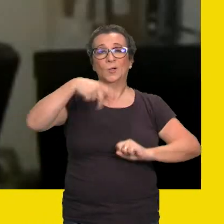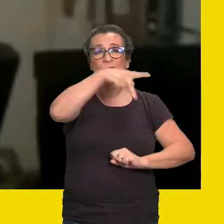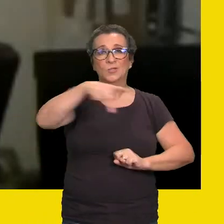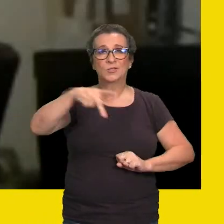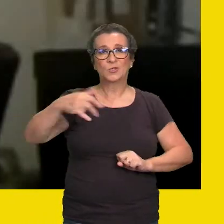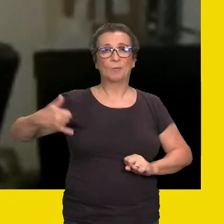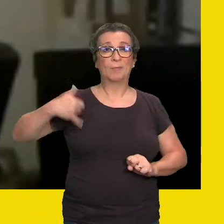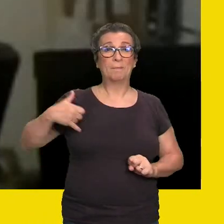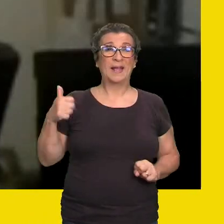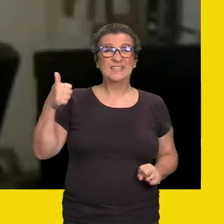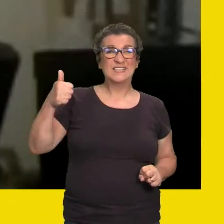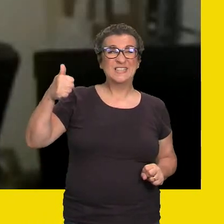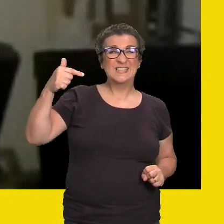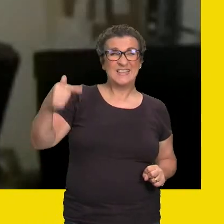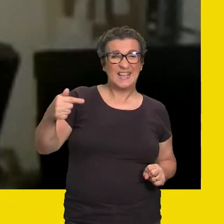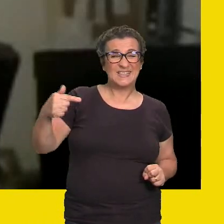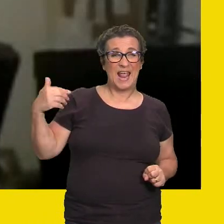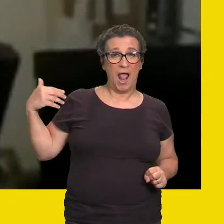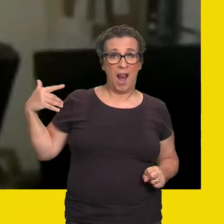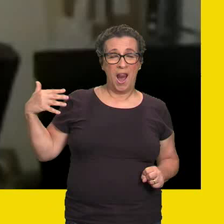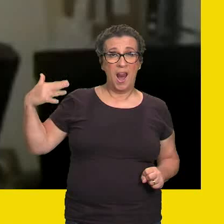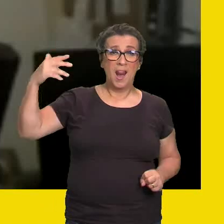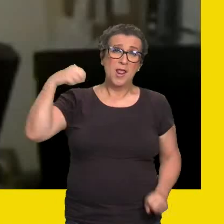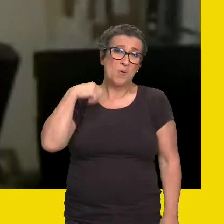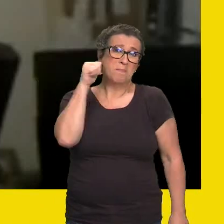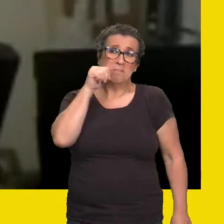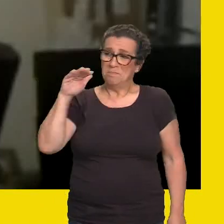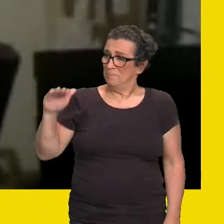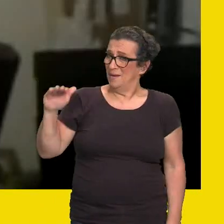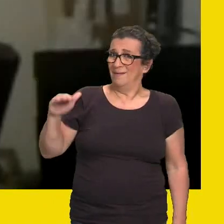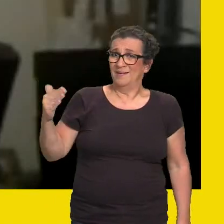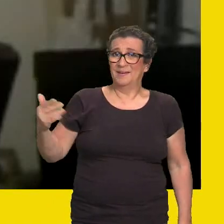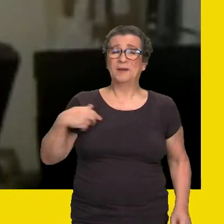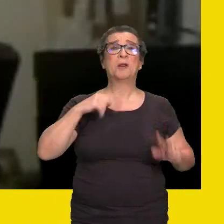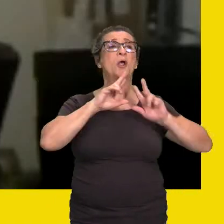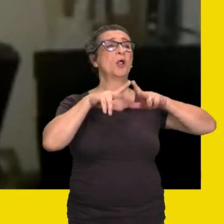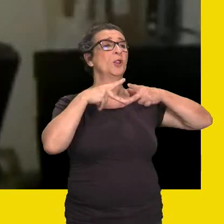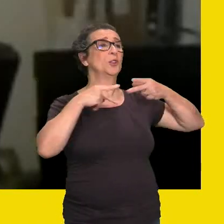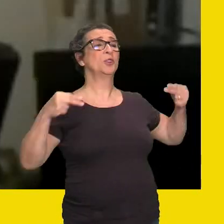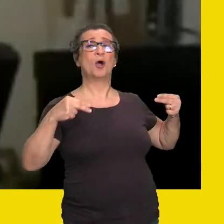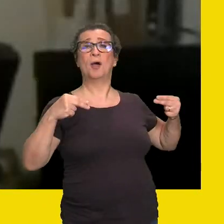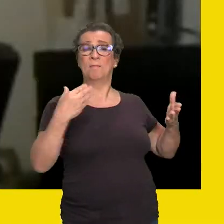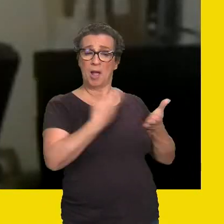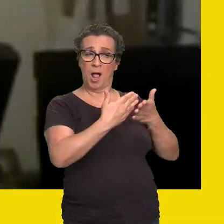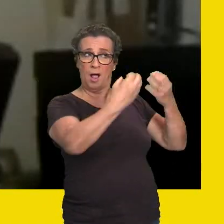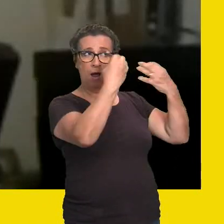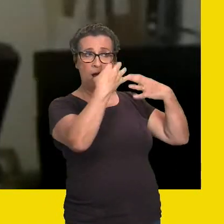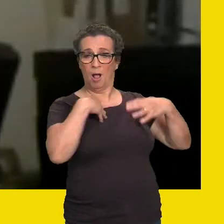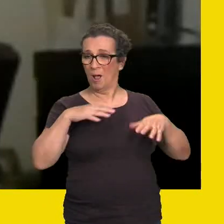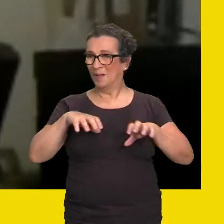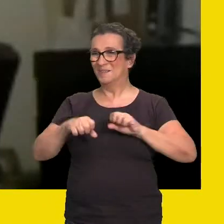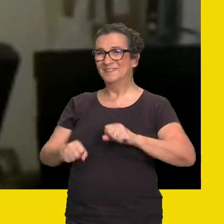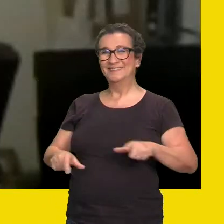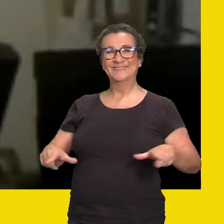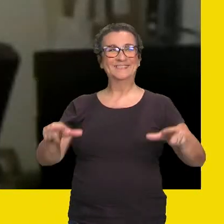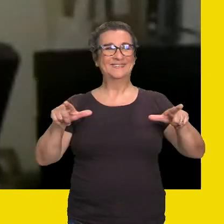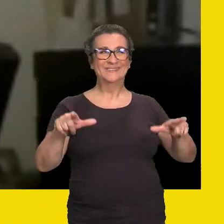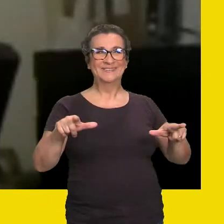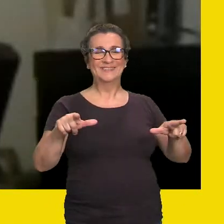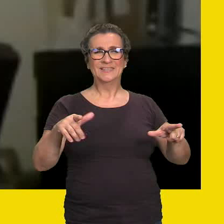desde os 17 anos, então eu era uma menina, eu tinha lá um ensino normal. E todo o meu